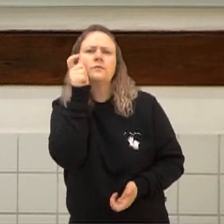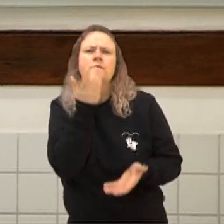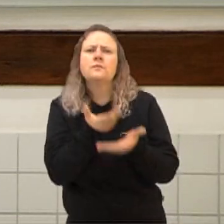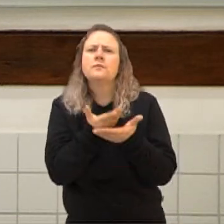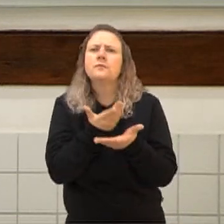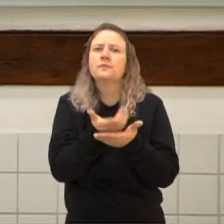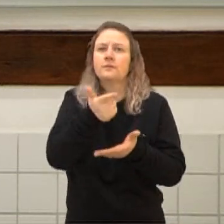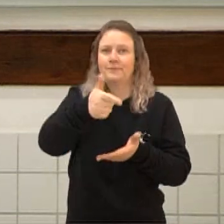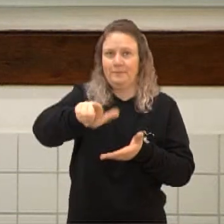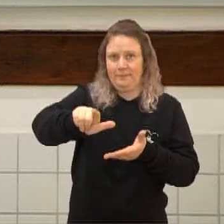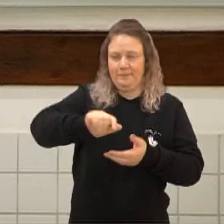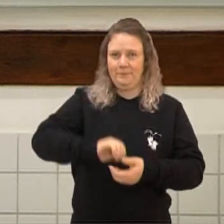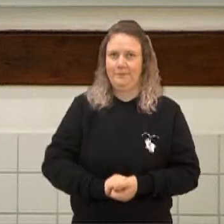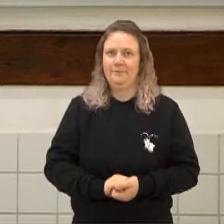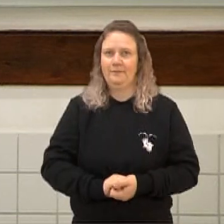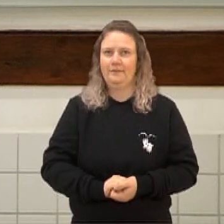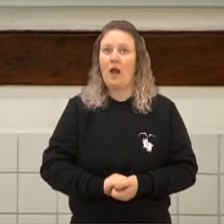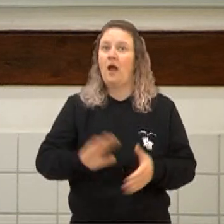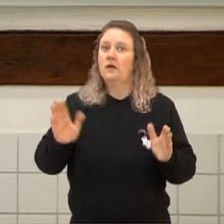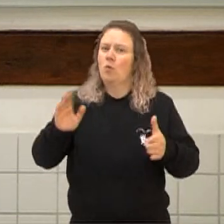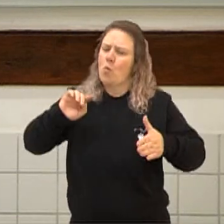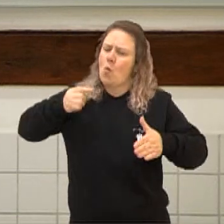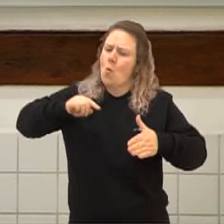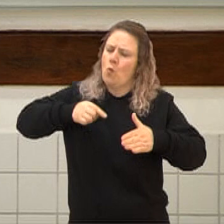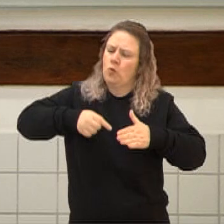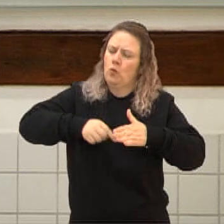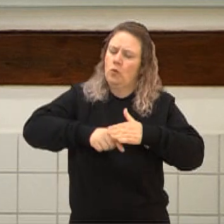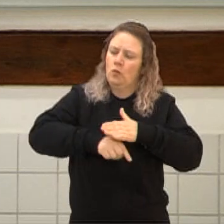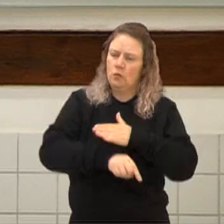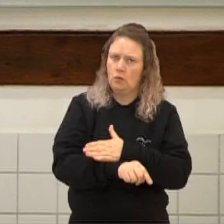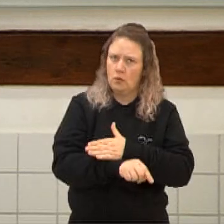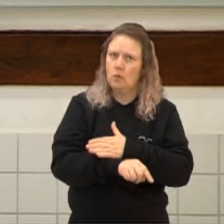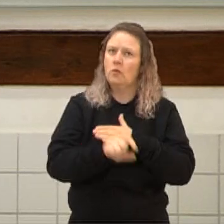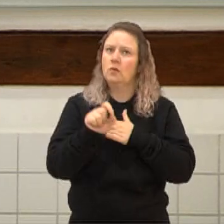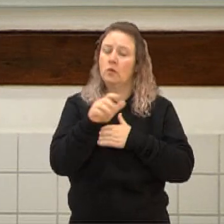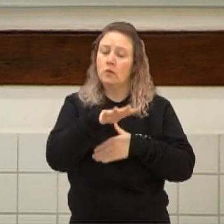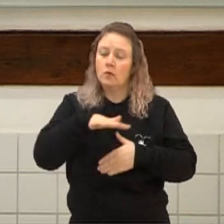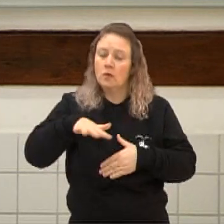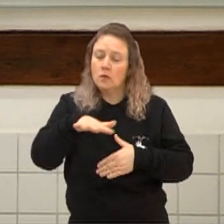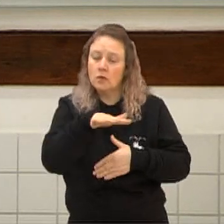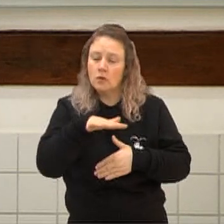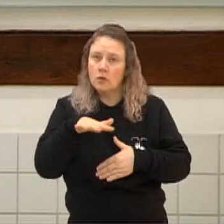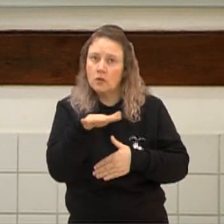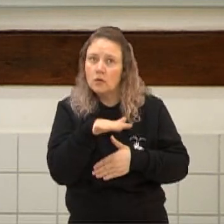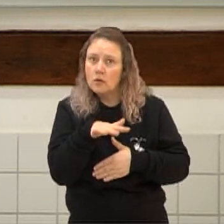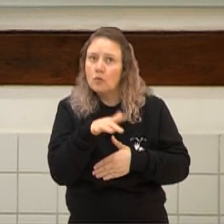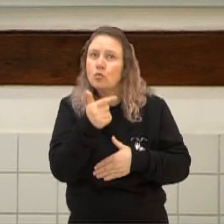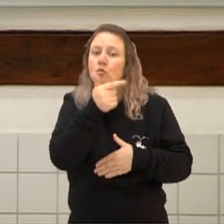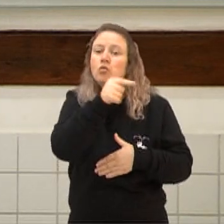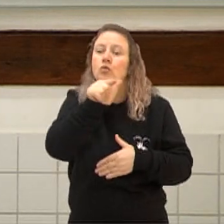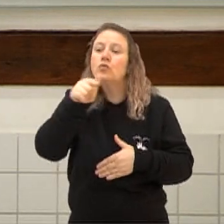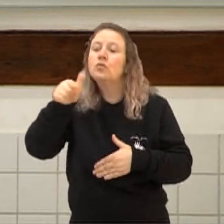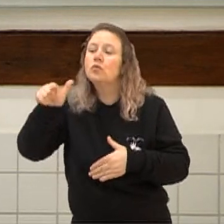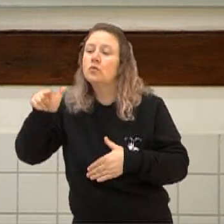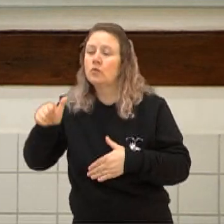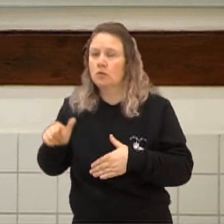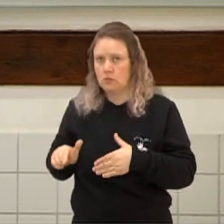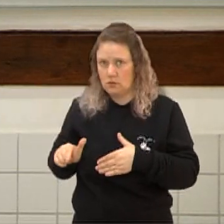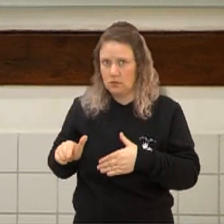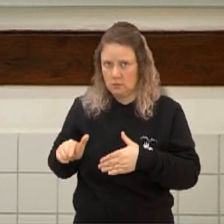aula? Na próxima aula, a gente vai aprofundar um pouquinho a área de superfície do prisma. Vamos falar de outros prismas.